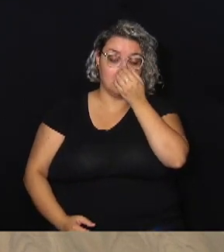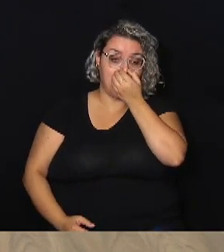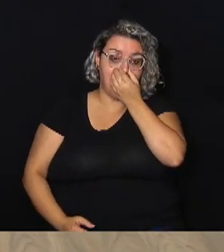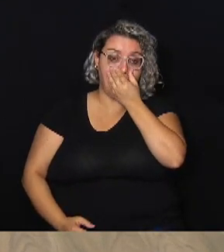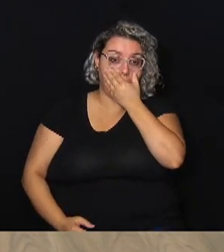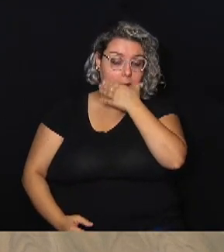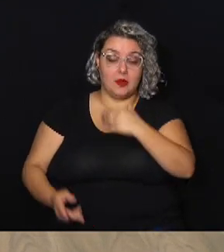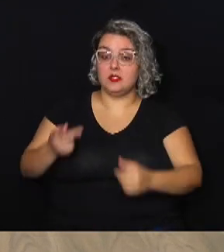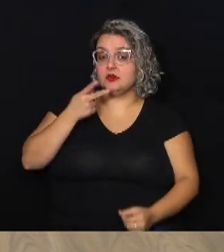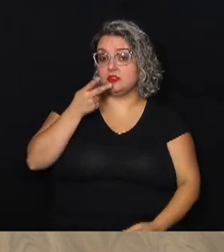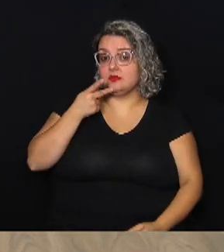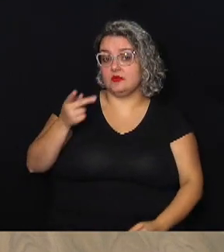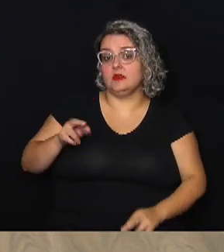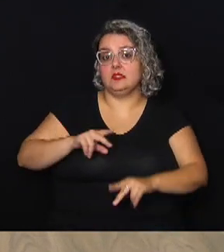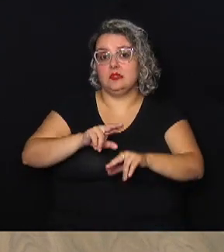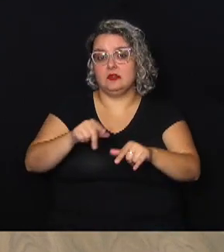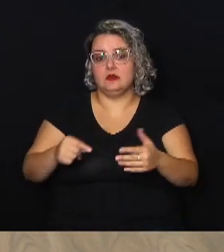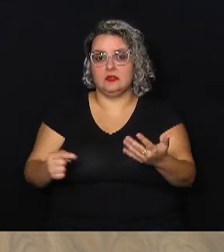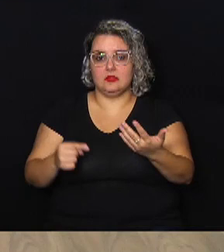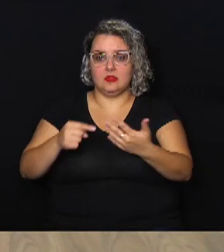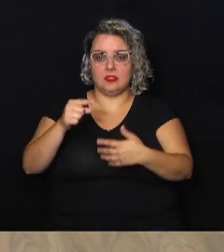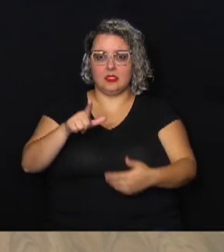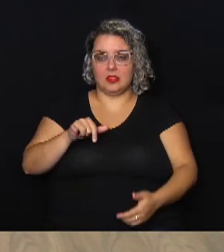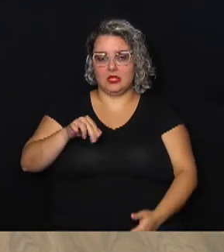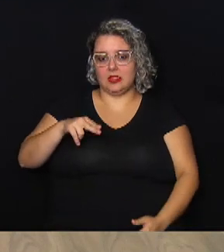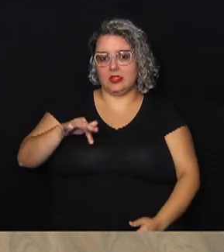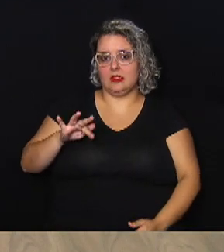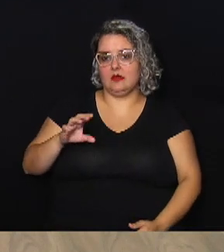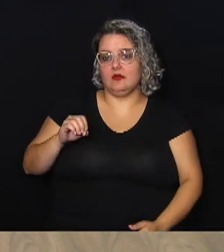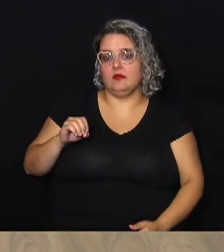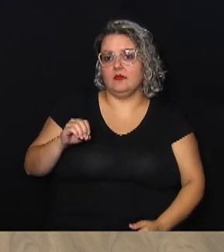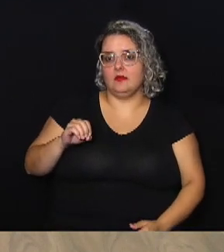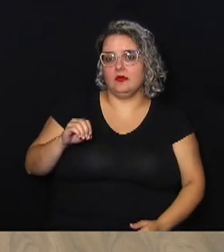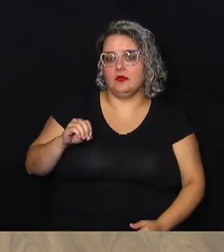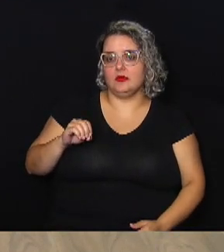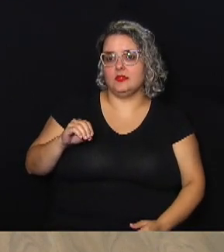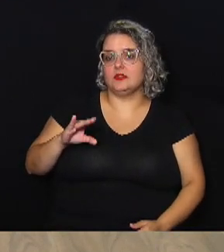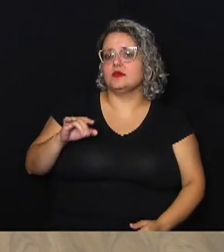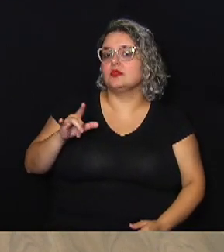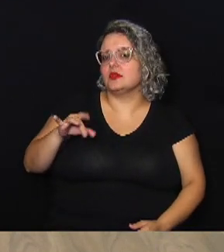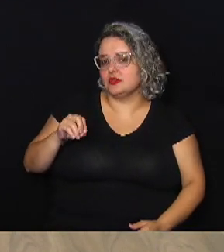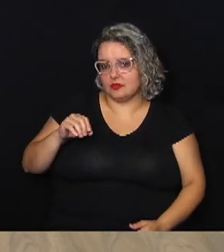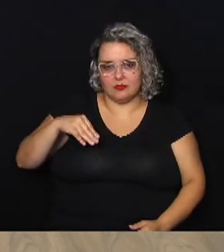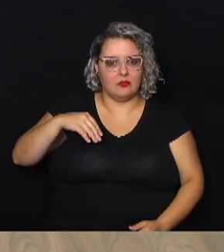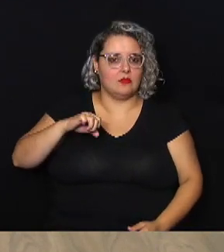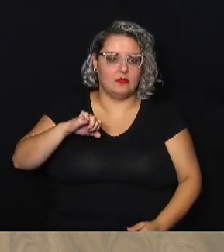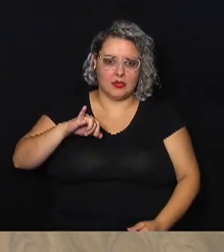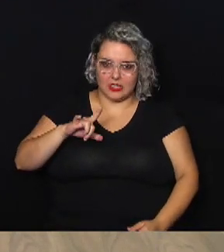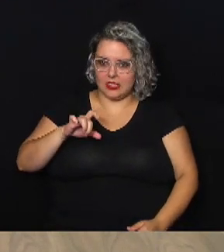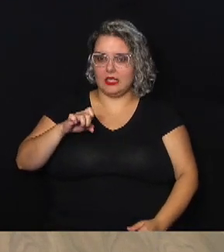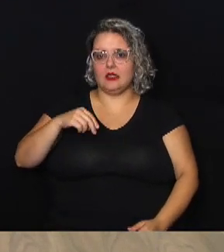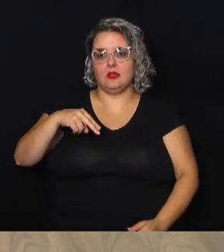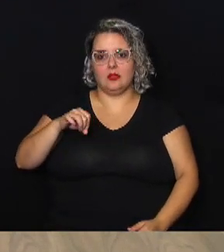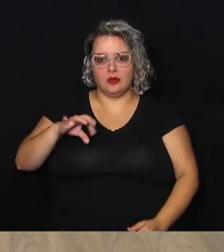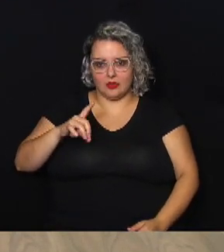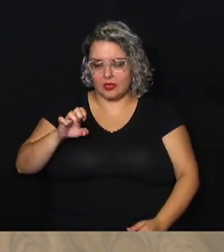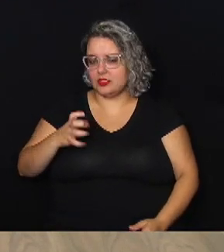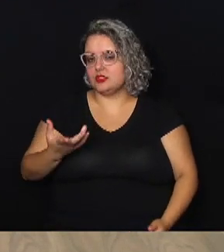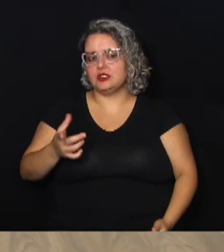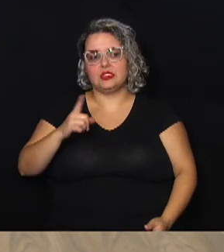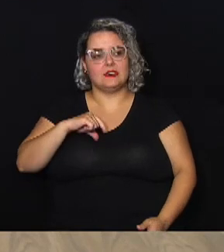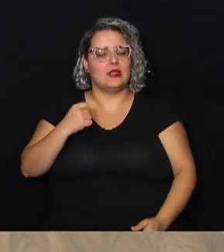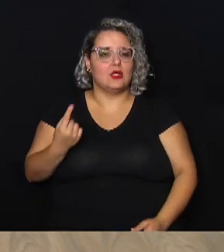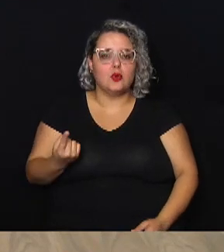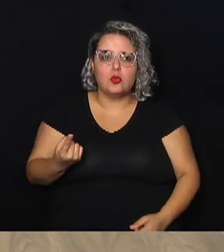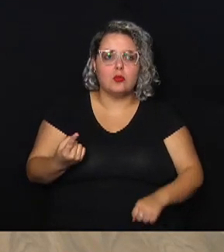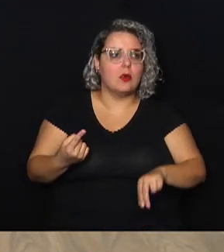crônica, linfoide, né? Linfocítica, mieloide, enfim. Tem uma ou não, uma